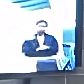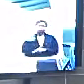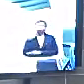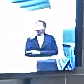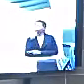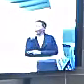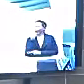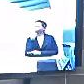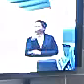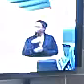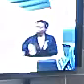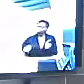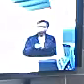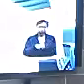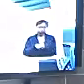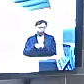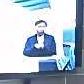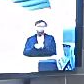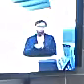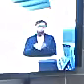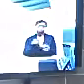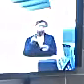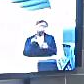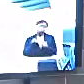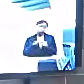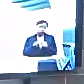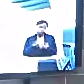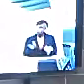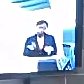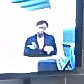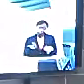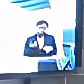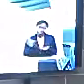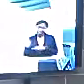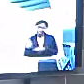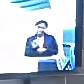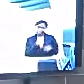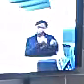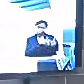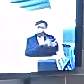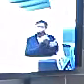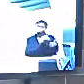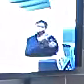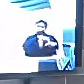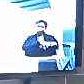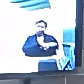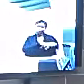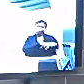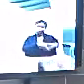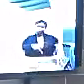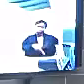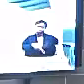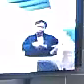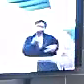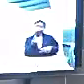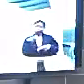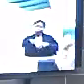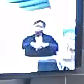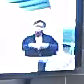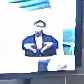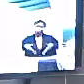chegar aqui porque cada ônibus só leva um cadeirante ridículo isso